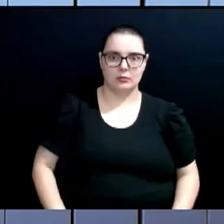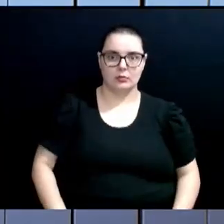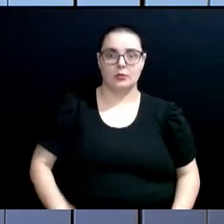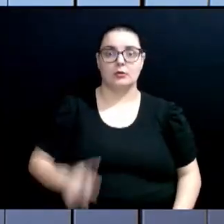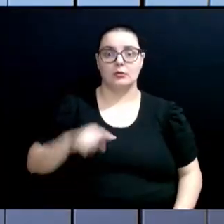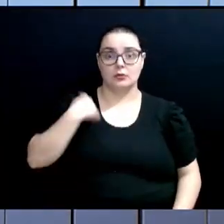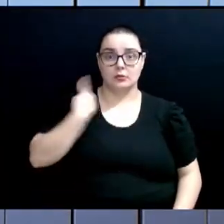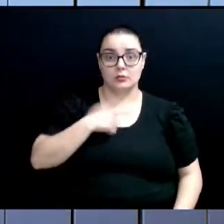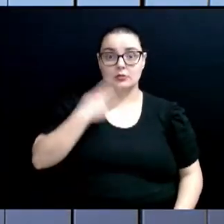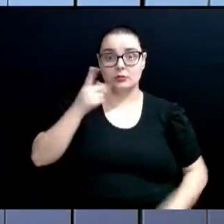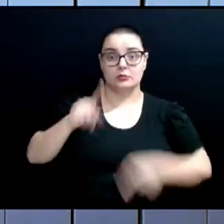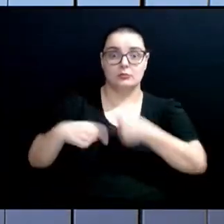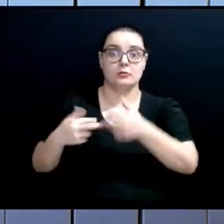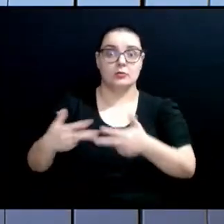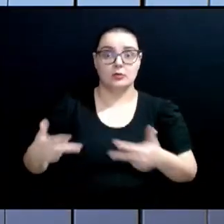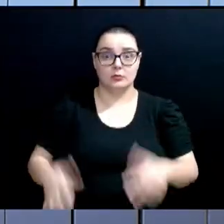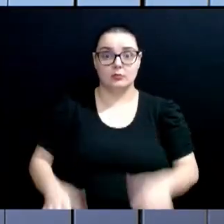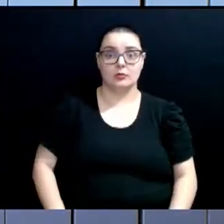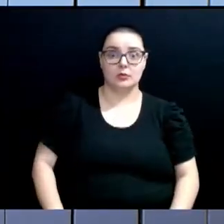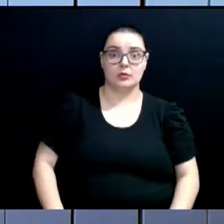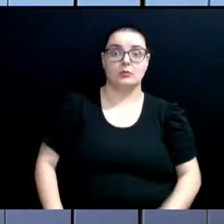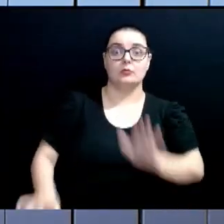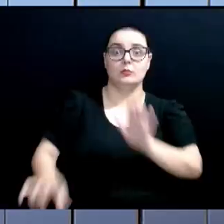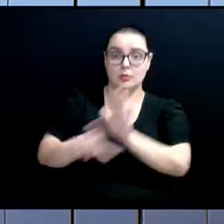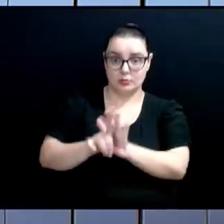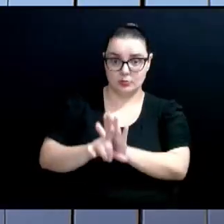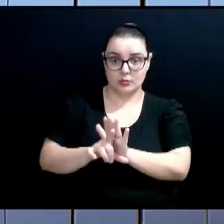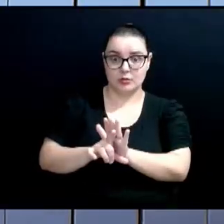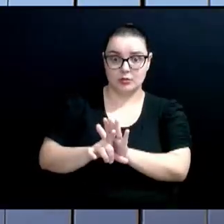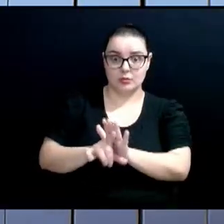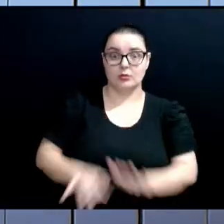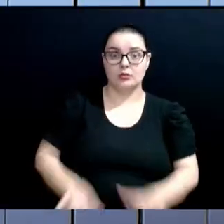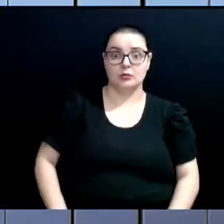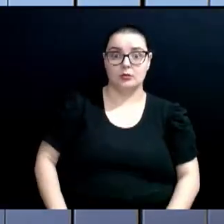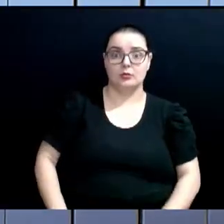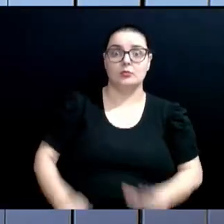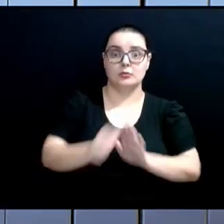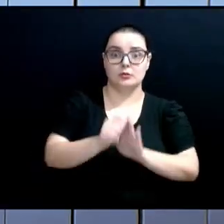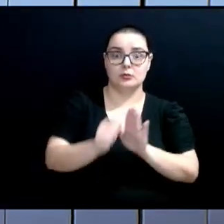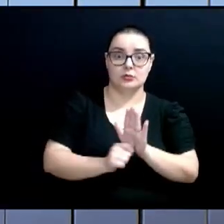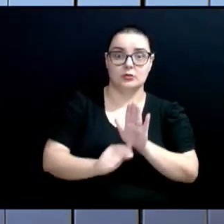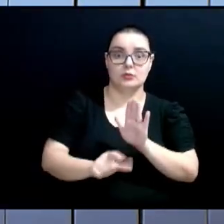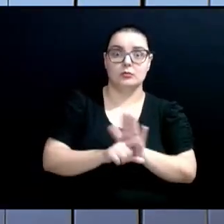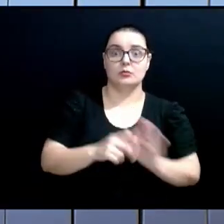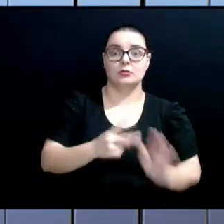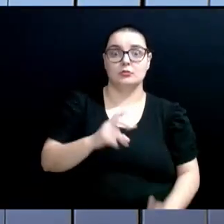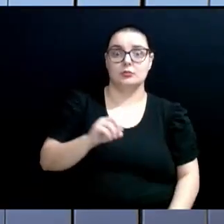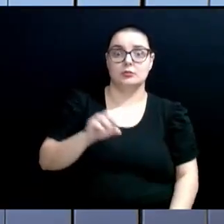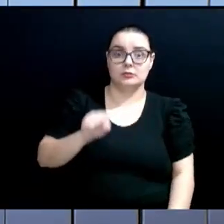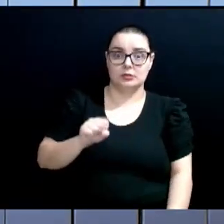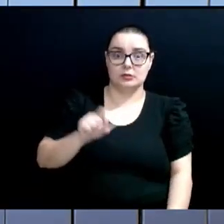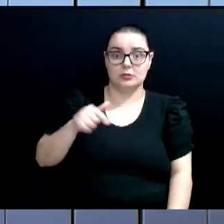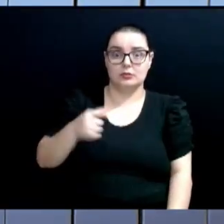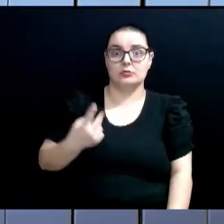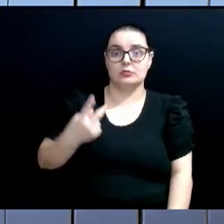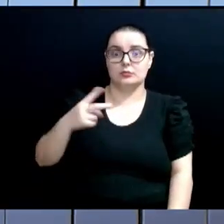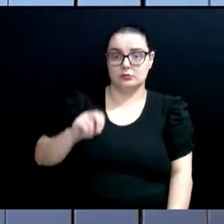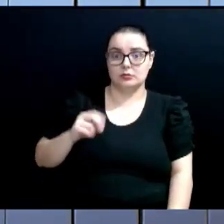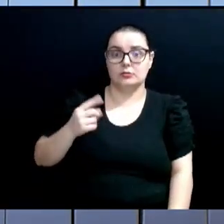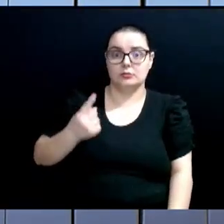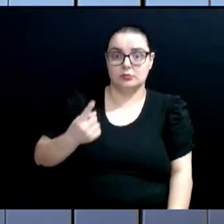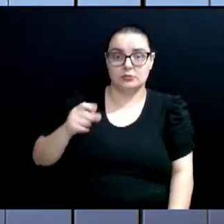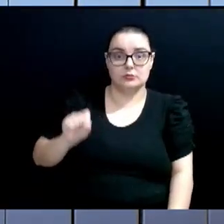de uma legislação, né? de um artigo da Lei 208 de 2018, que